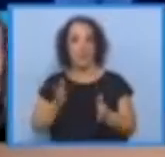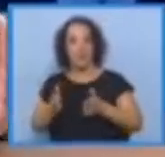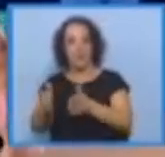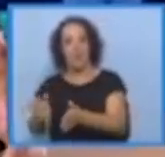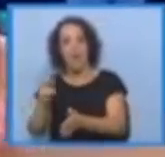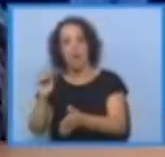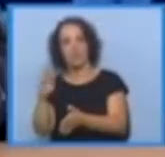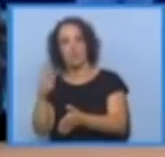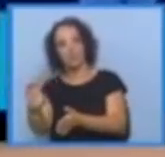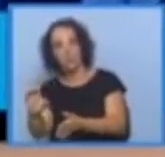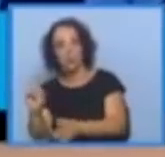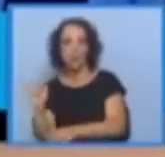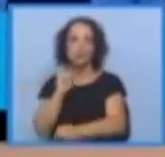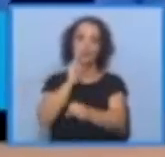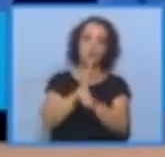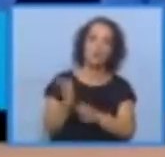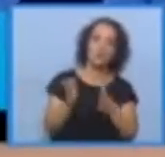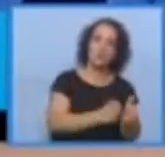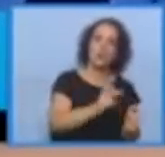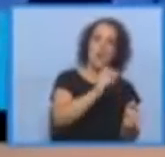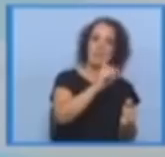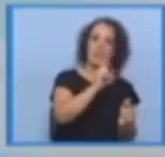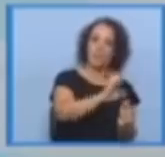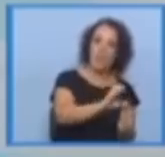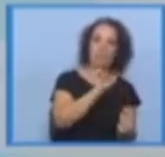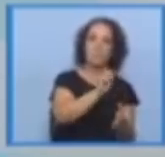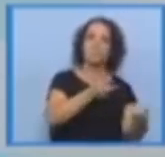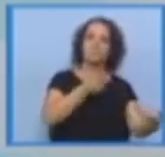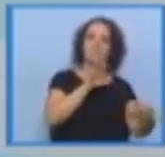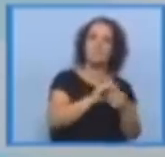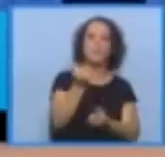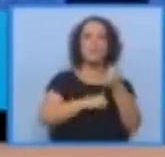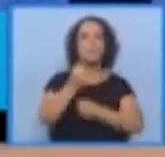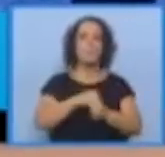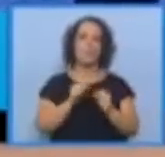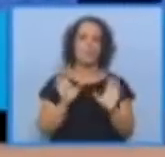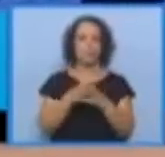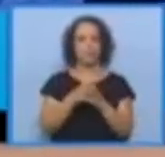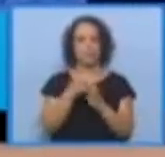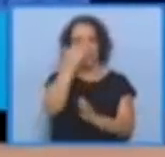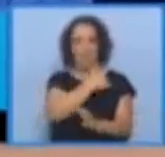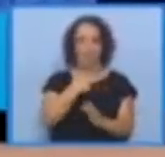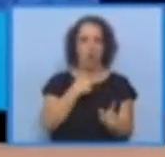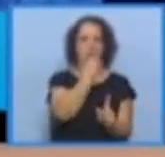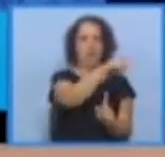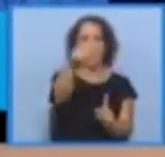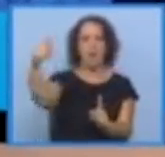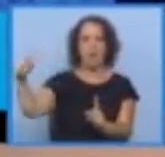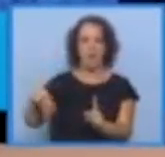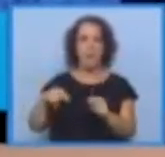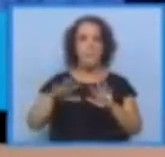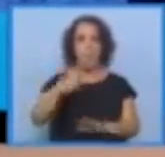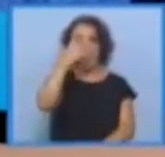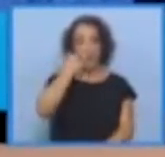operados para a JOC, os estudantes para a JEC. Movimentos de Ação Católica. Sim, como movimentos de Ação Católica que existiam lá. Mas eles no